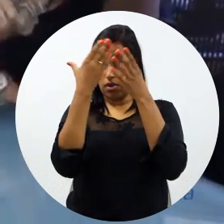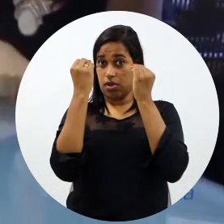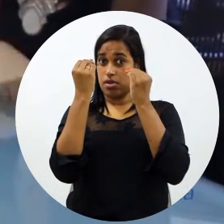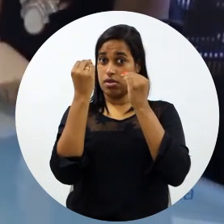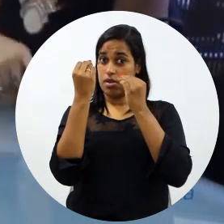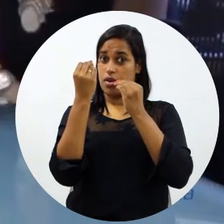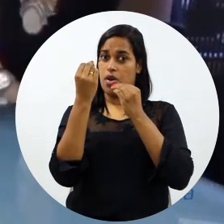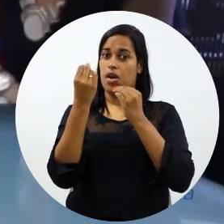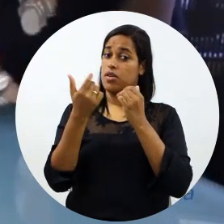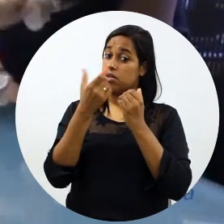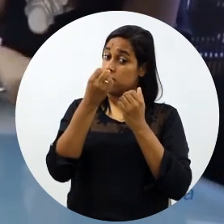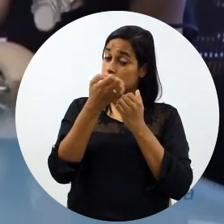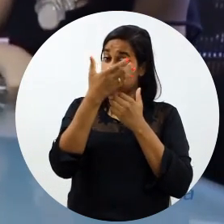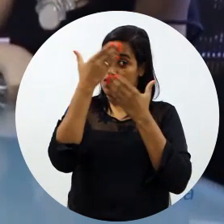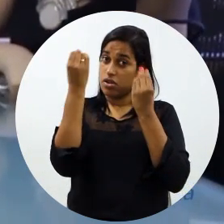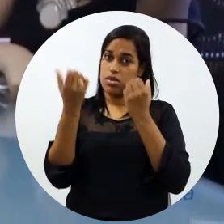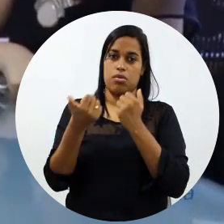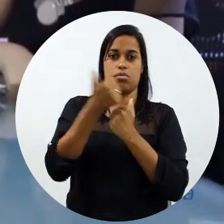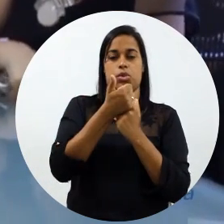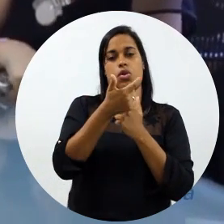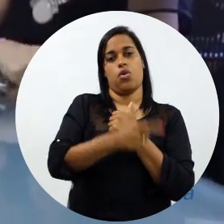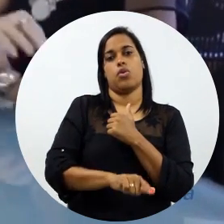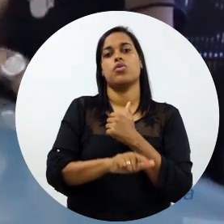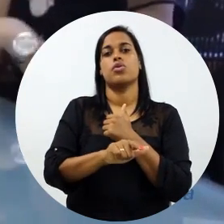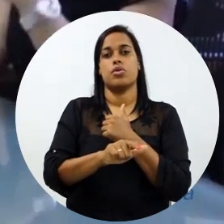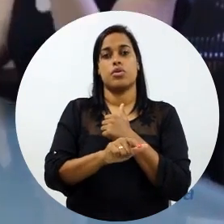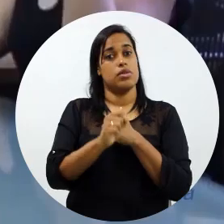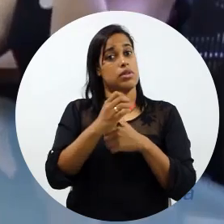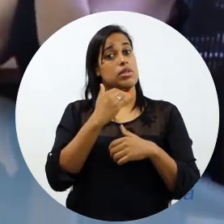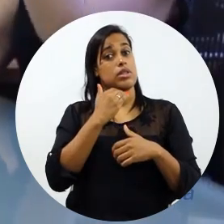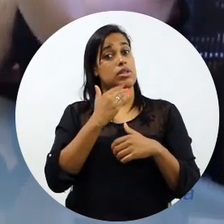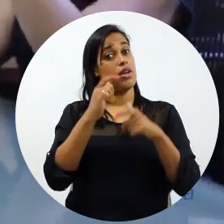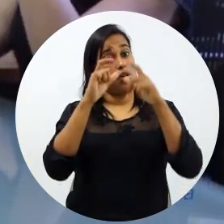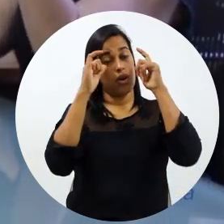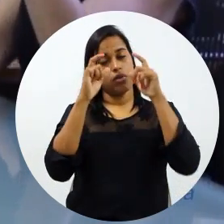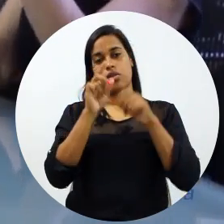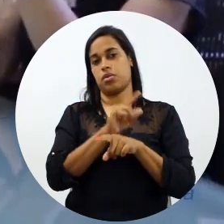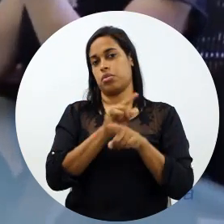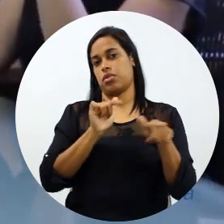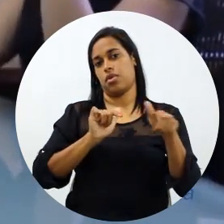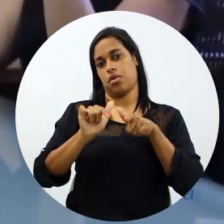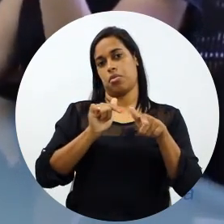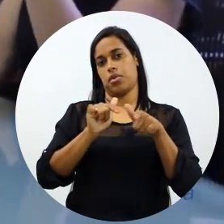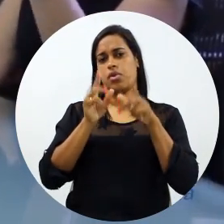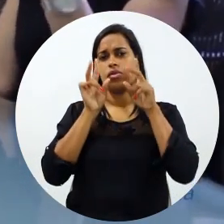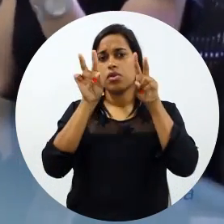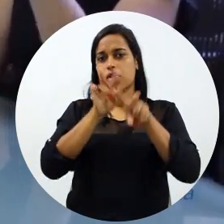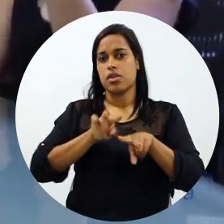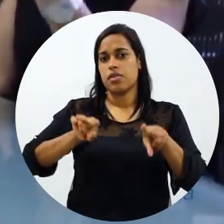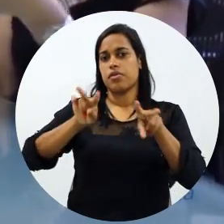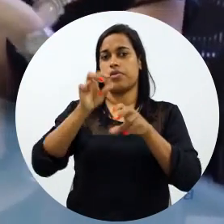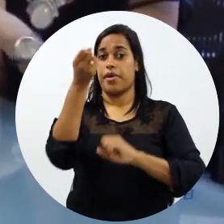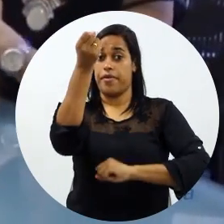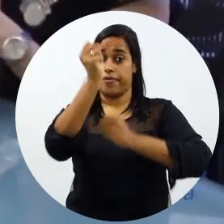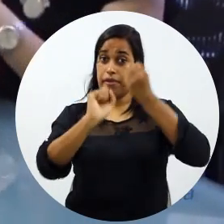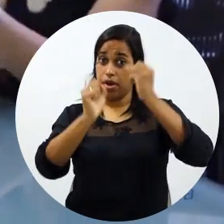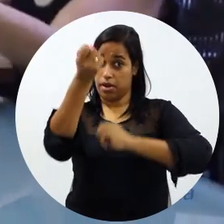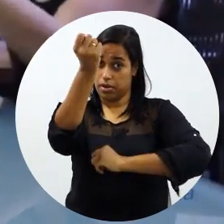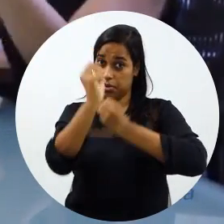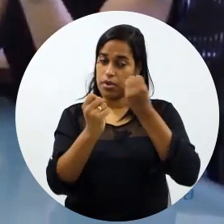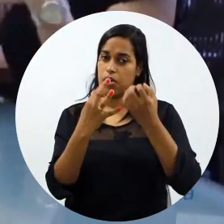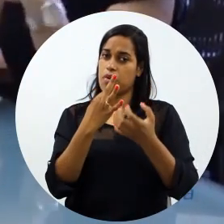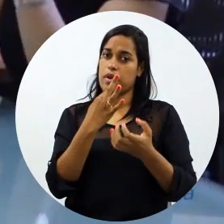gente providencia um para você, mas sem óculos você não trabalha, né? E aí depois que a gente conheceu a fábrica toda, a fábrica é a forma de dizer, a